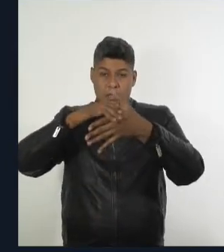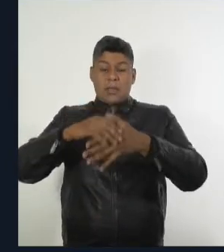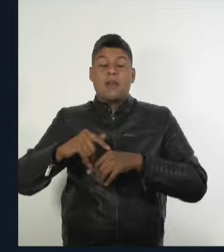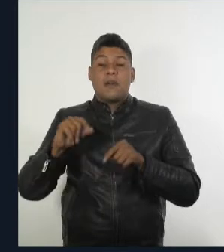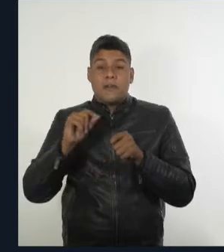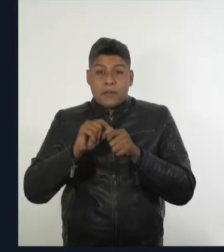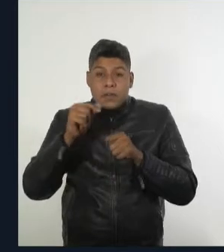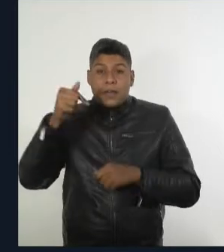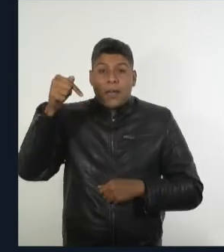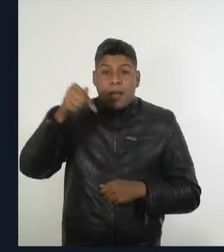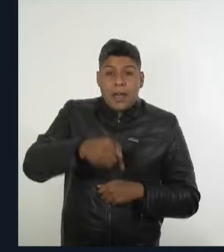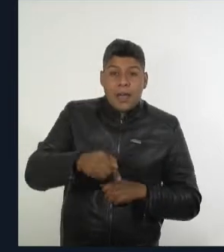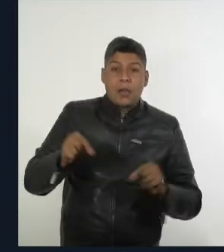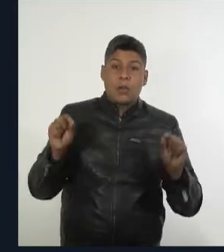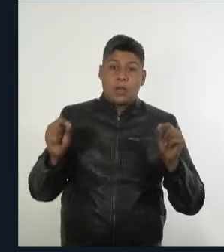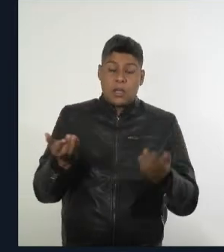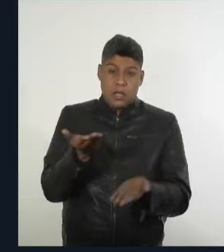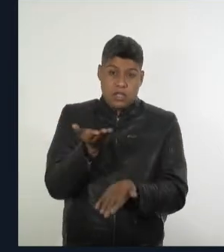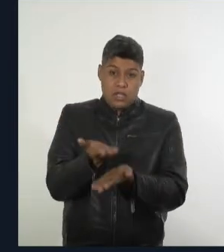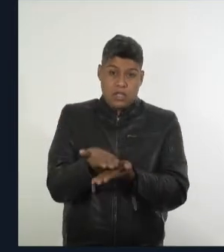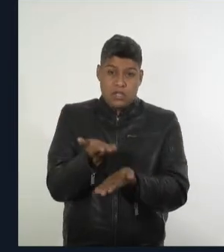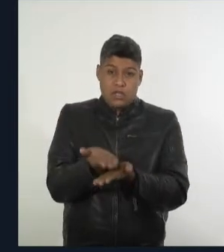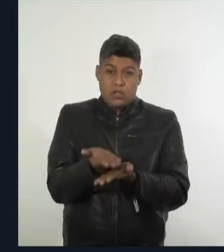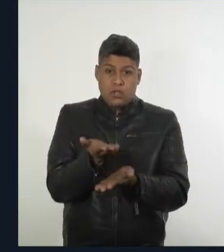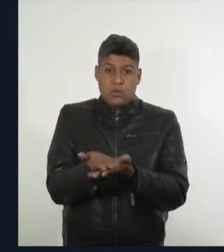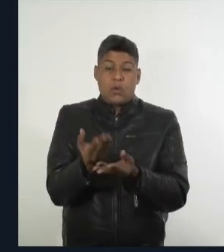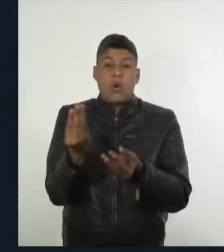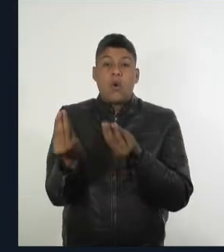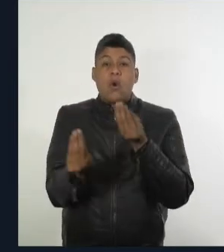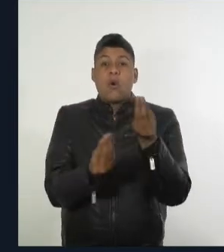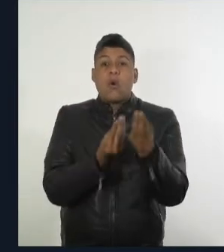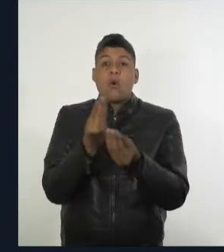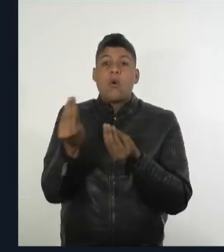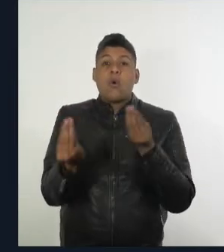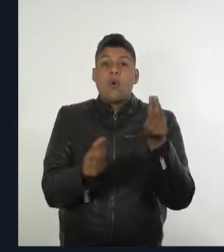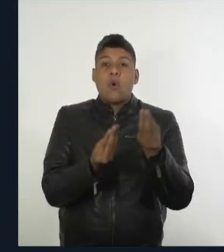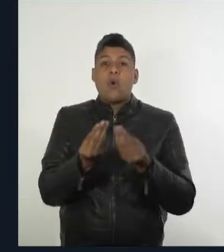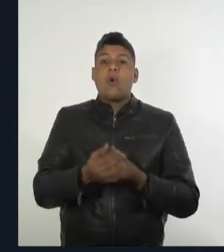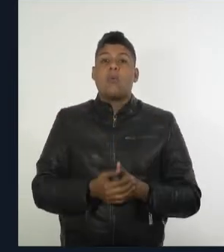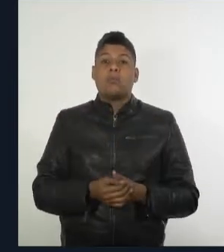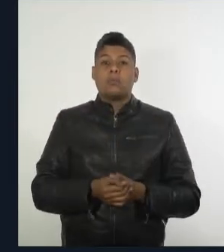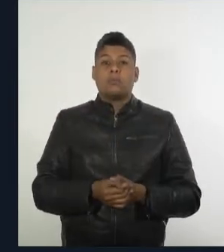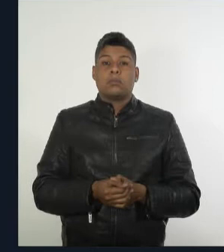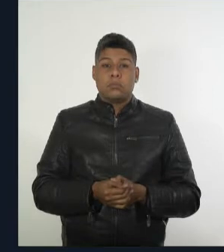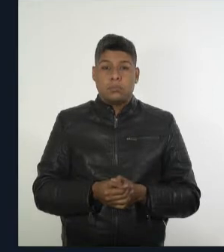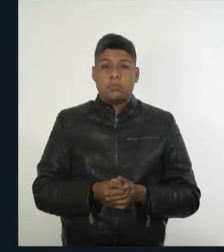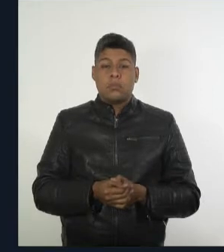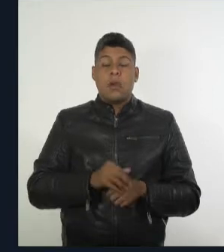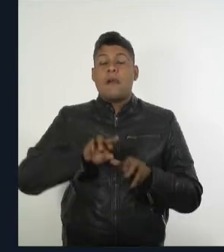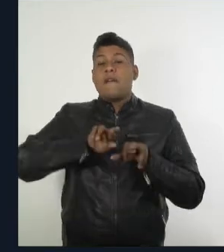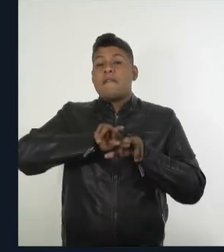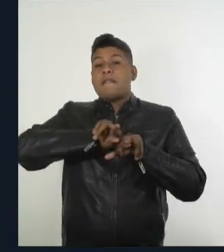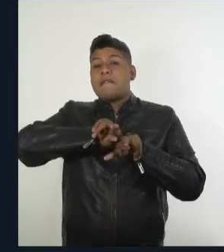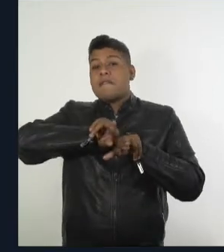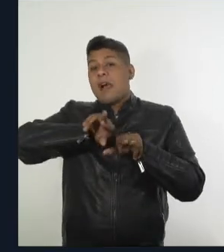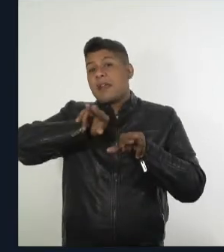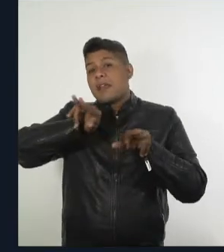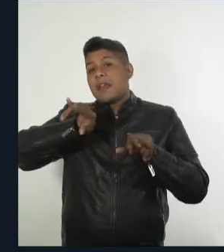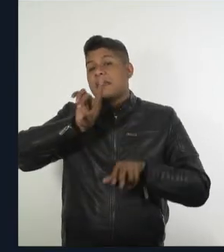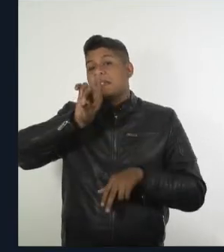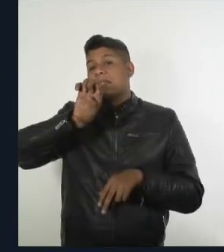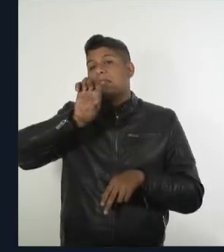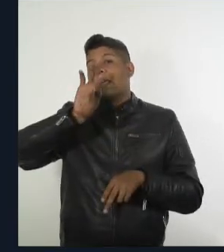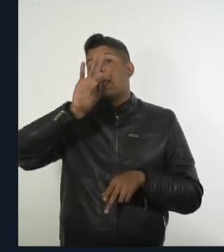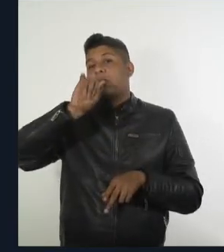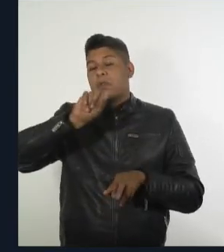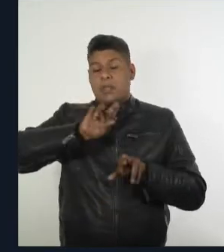trazendo aqui, o estudo de como se deu a prevalência da variante Delta em vários